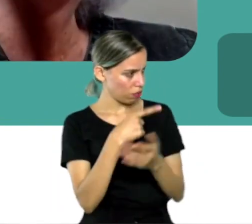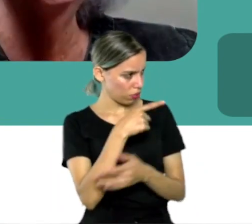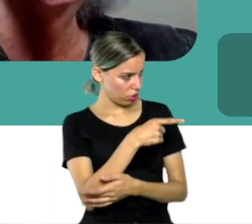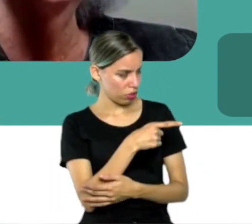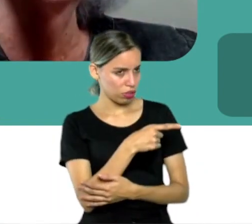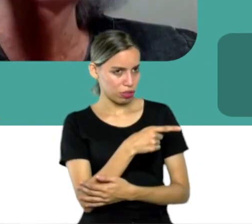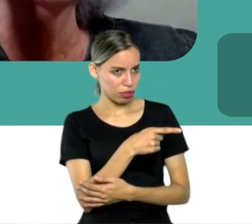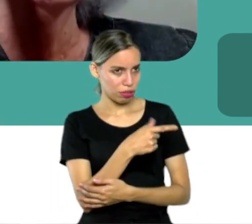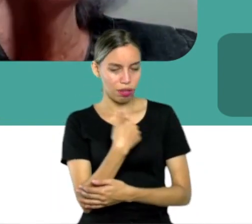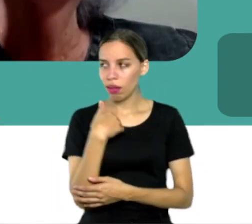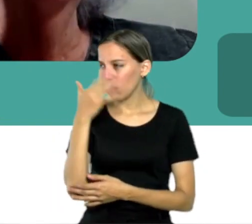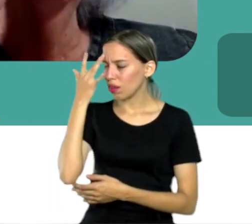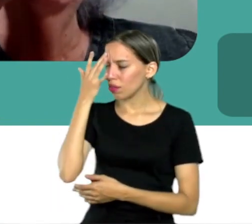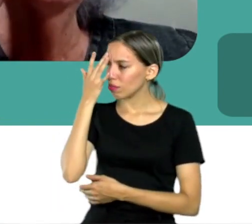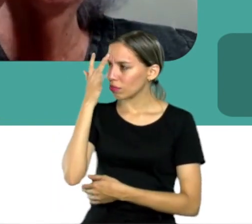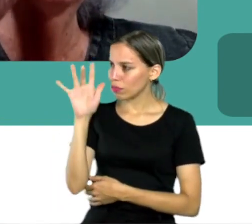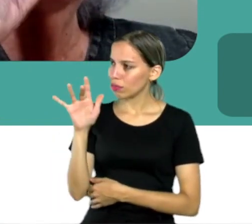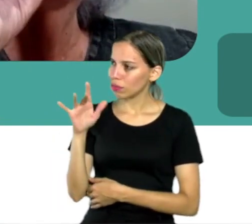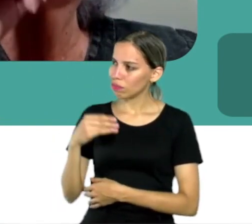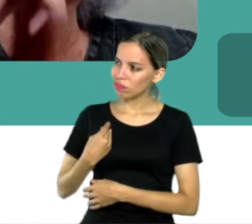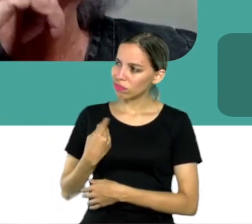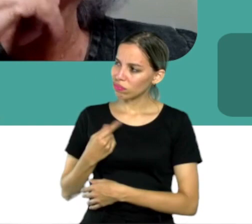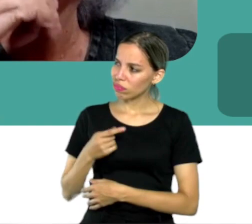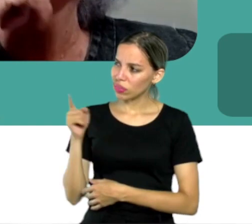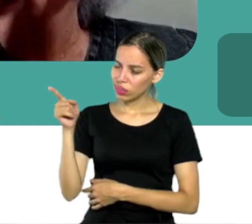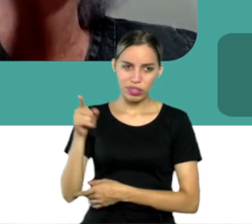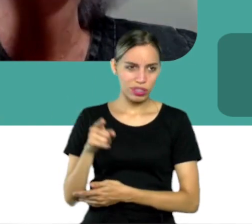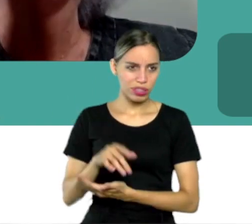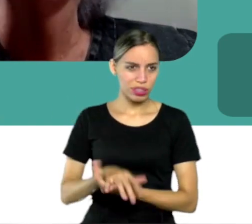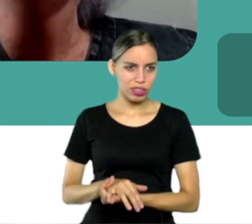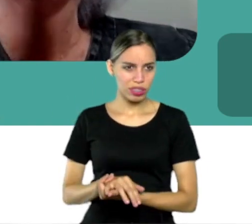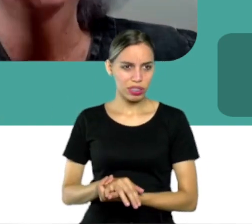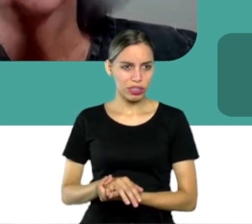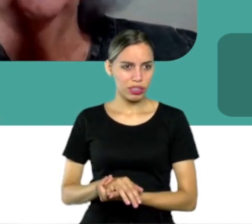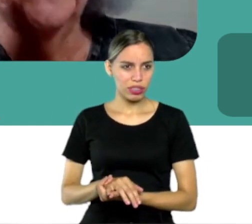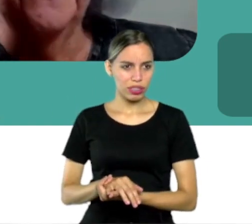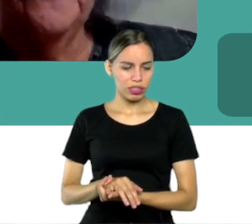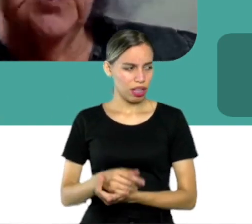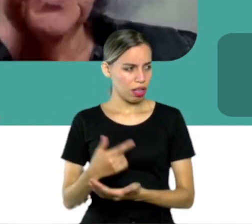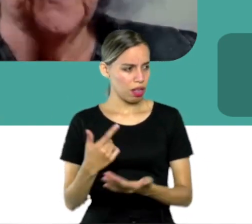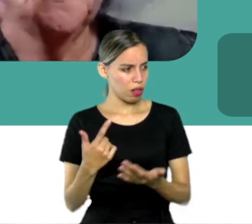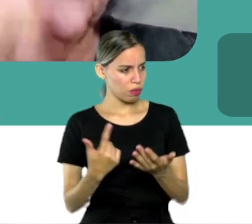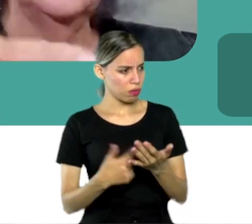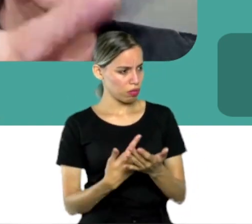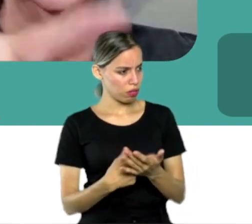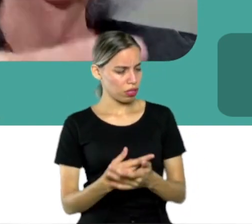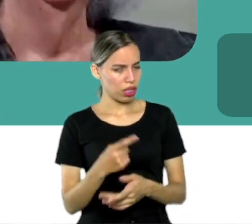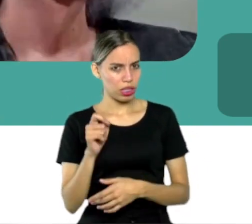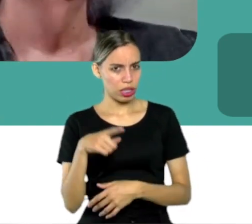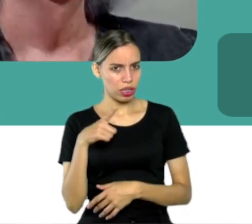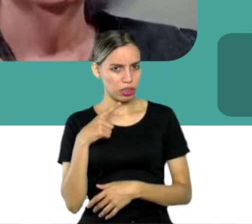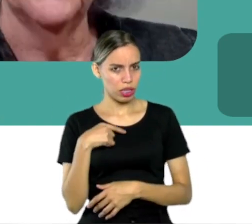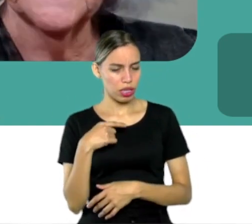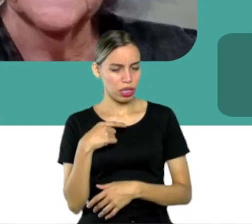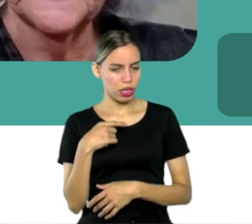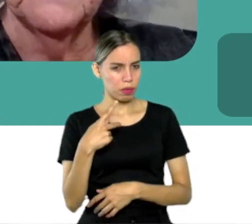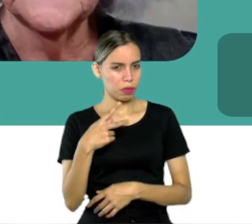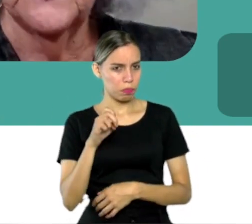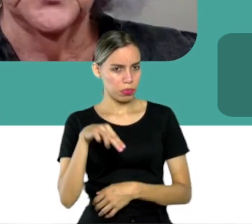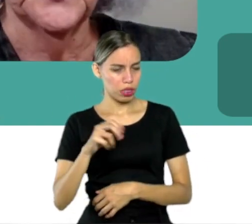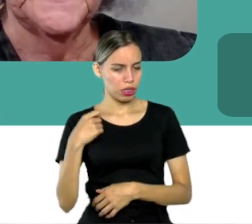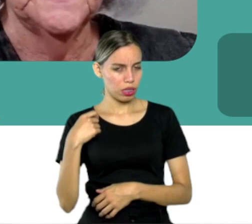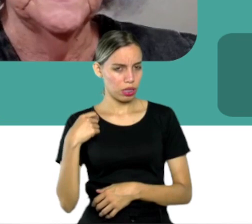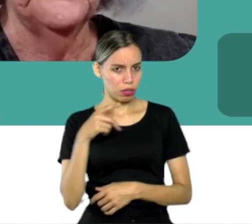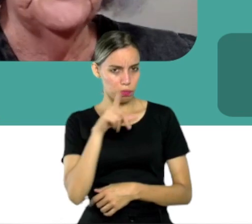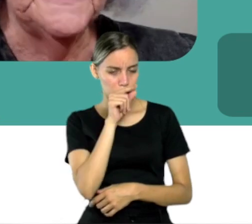um fininho, eu não sei se foi. Quem tem pena de passarinho é passarinho? Não, é outro. A Ana Elisa participou nesse, mas é